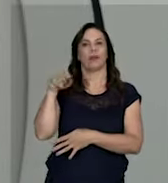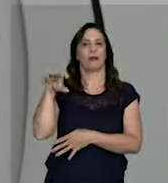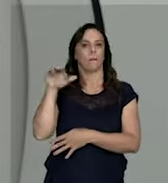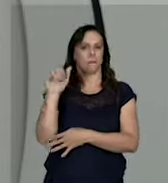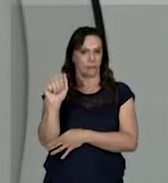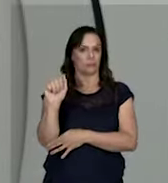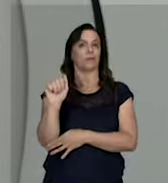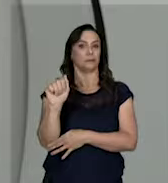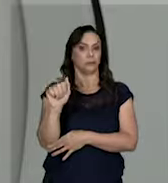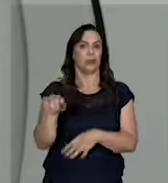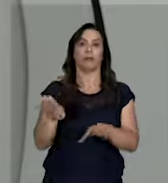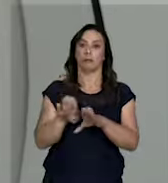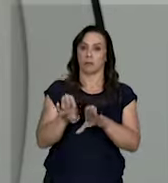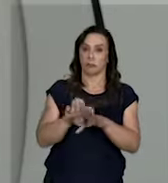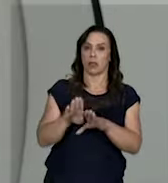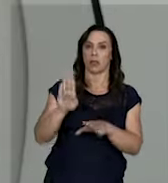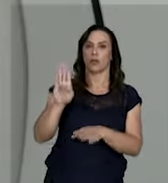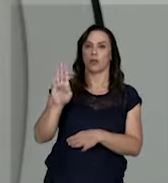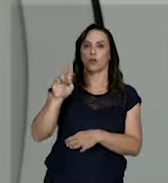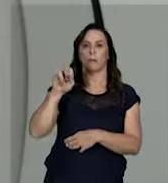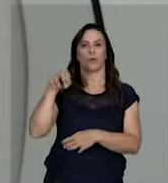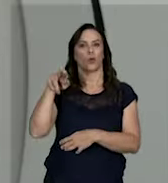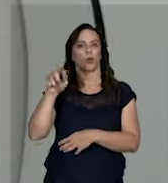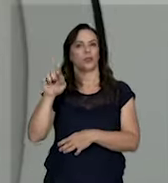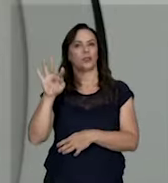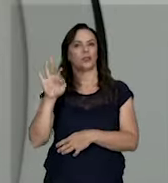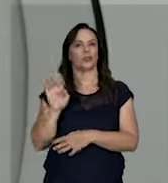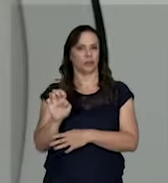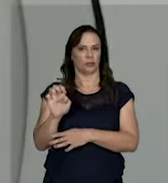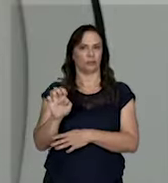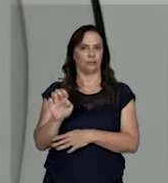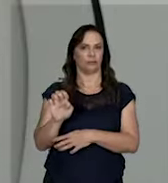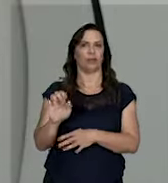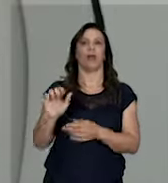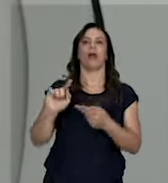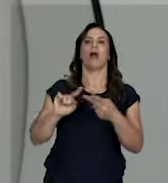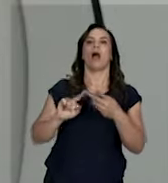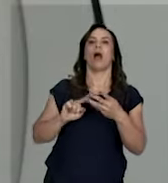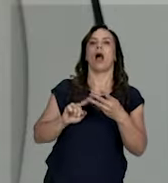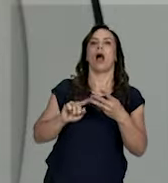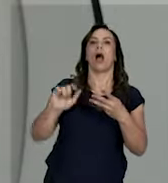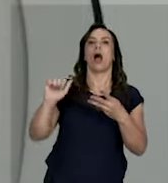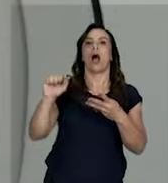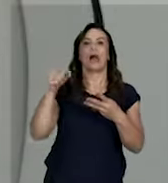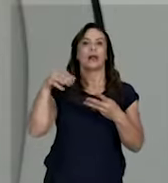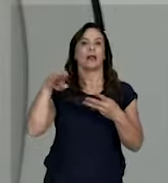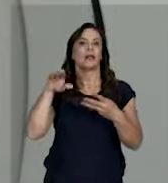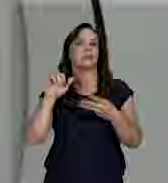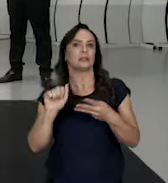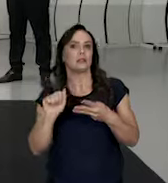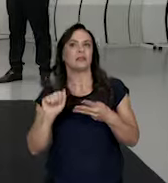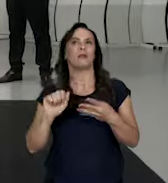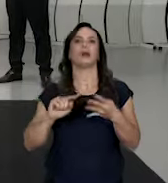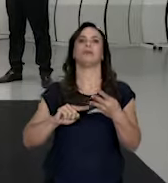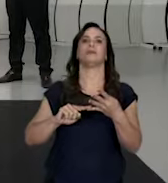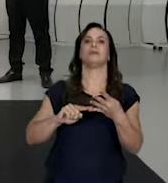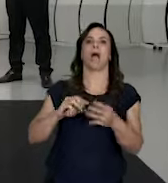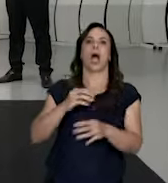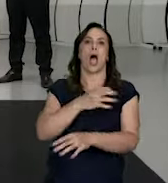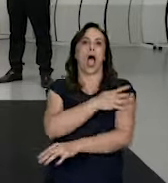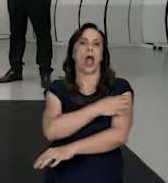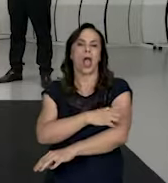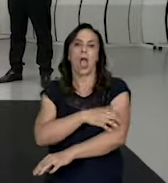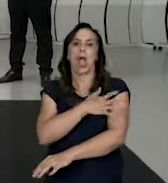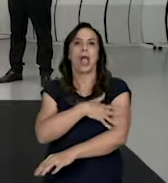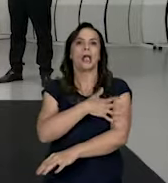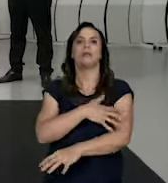né, uma exacerbação da asma, alergias, da mesma forma que os outros cigarros. Isso em um